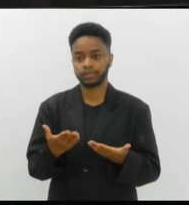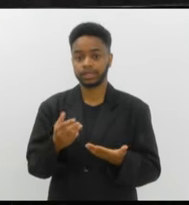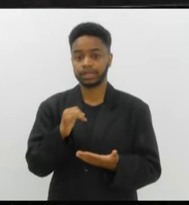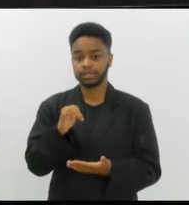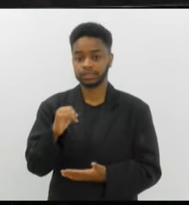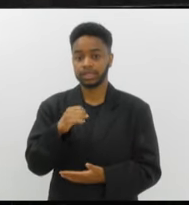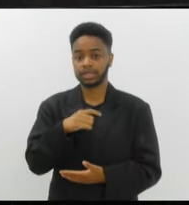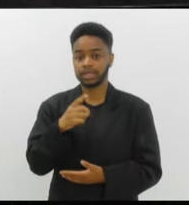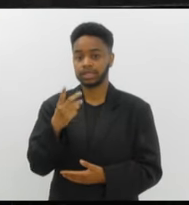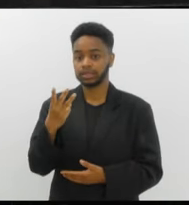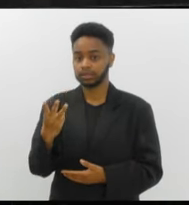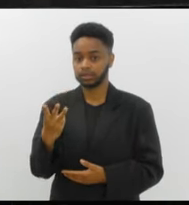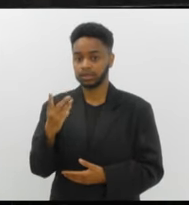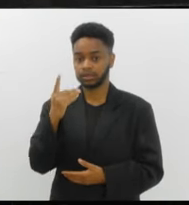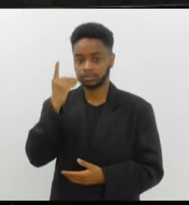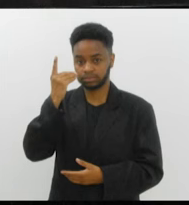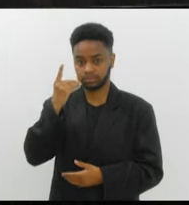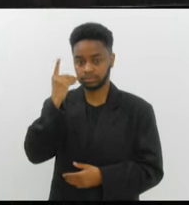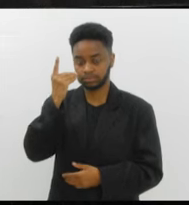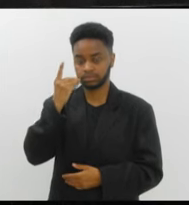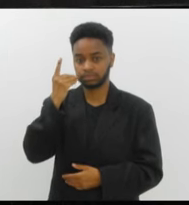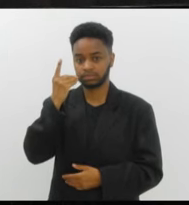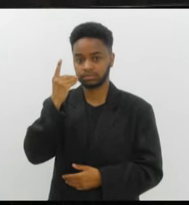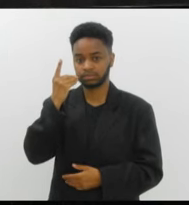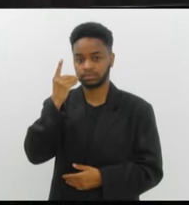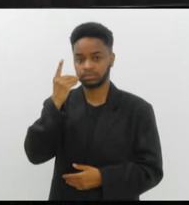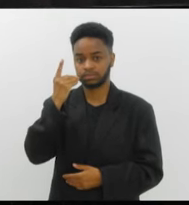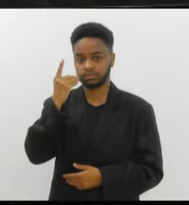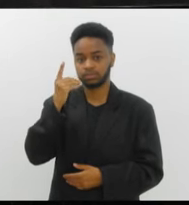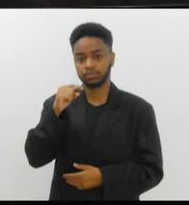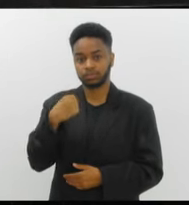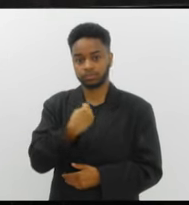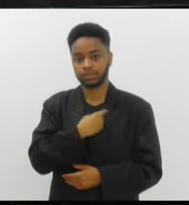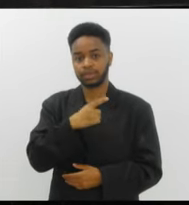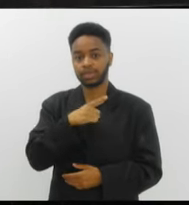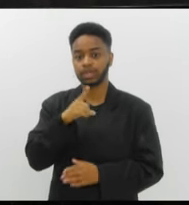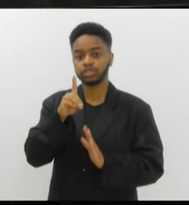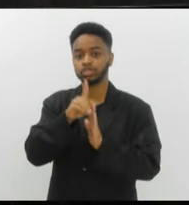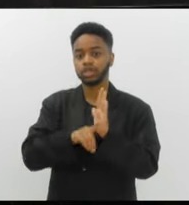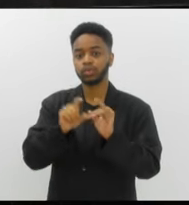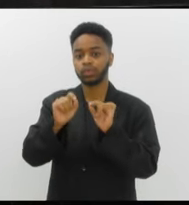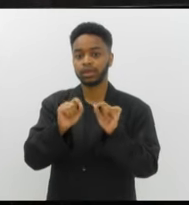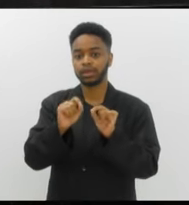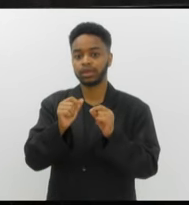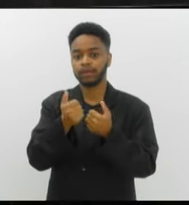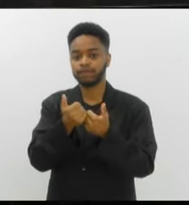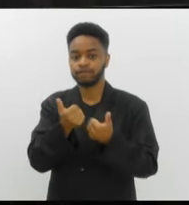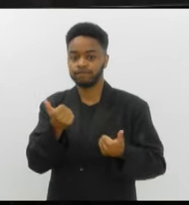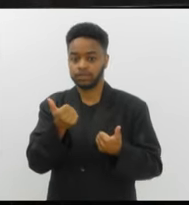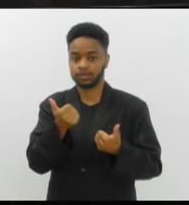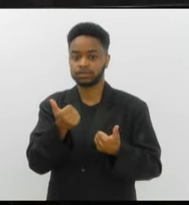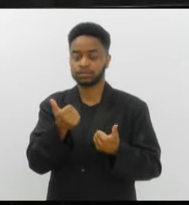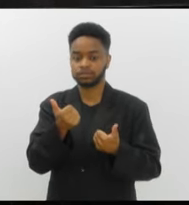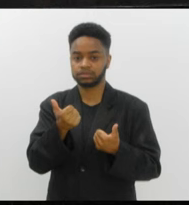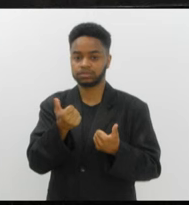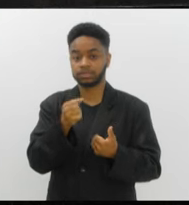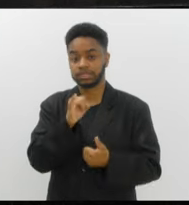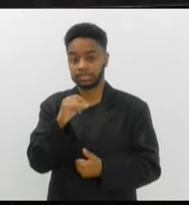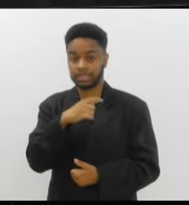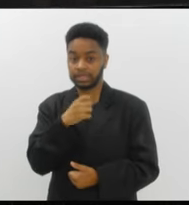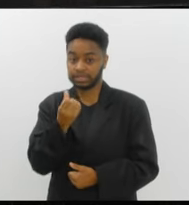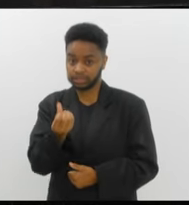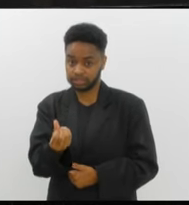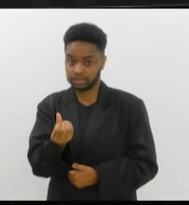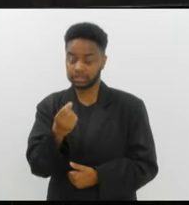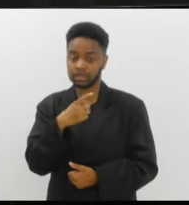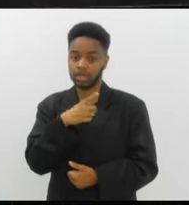três deputados temos direito a uma vice-liderança. Se nós somos seis,